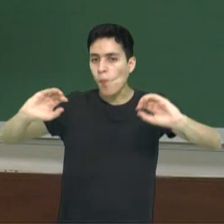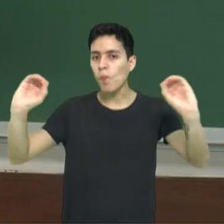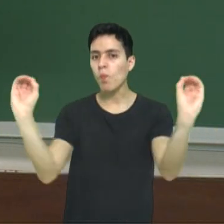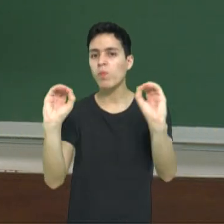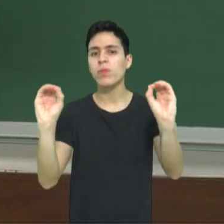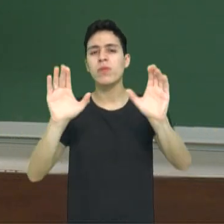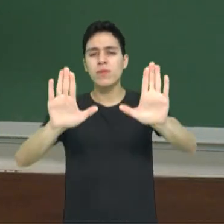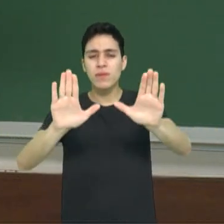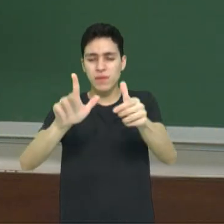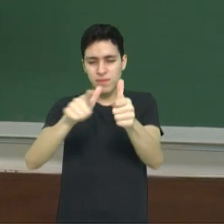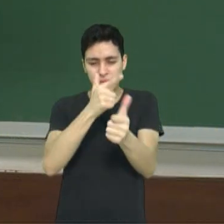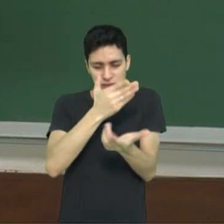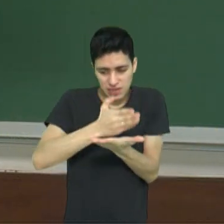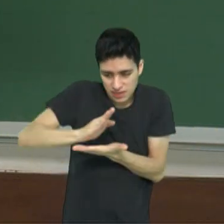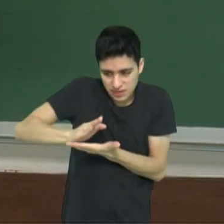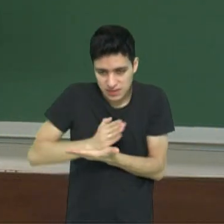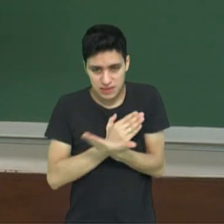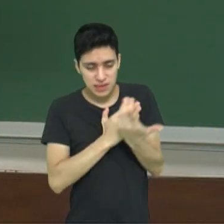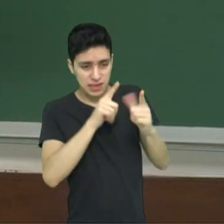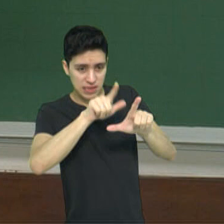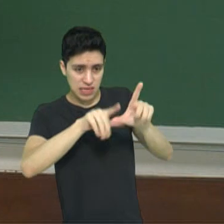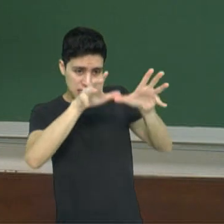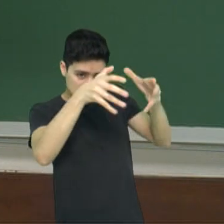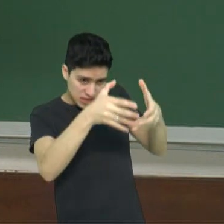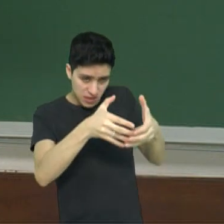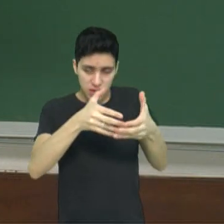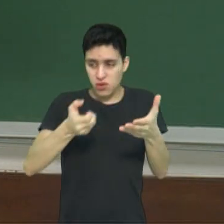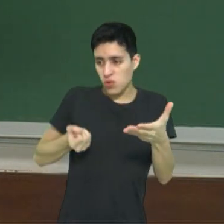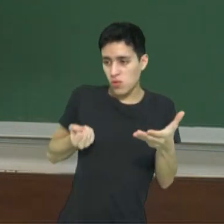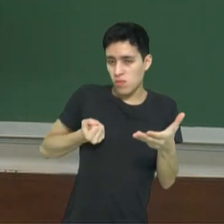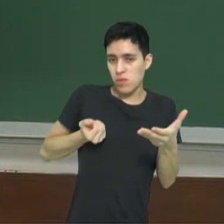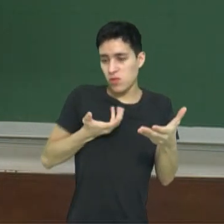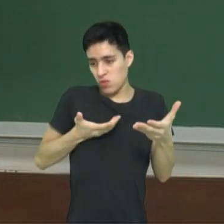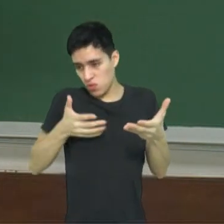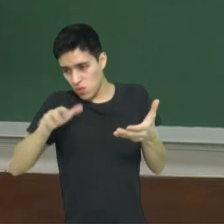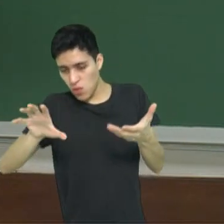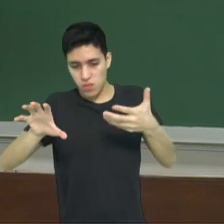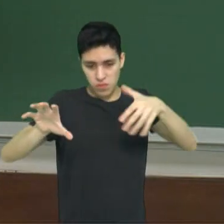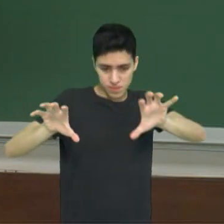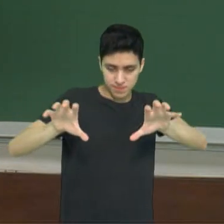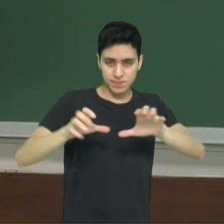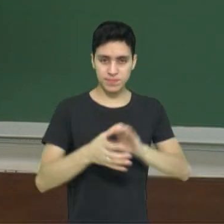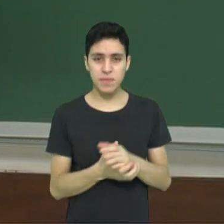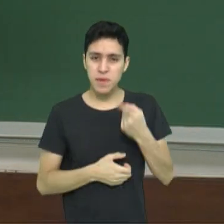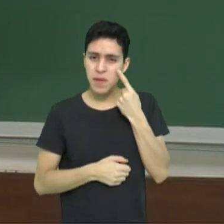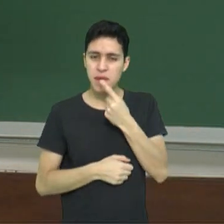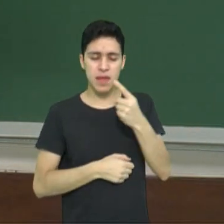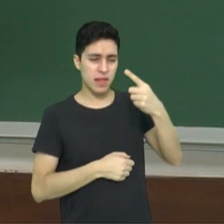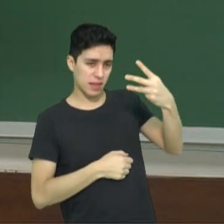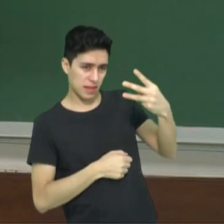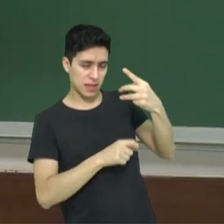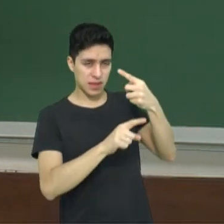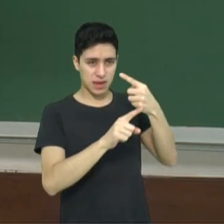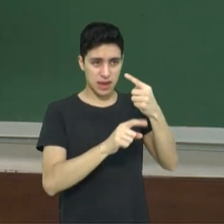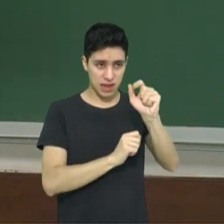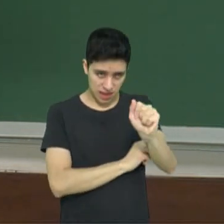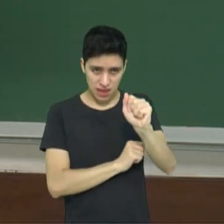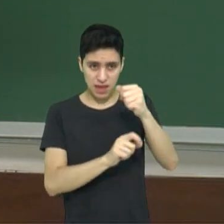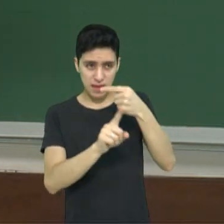aquela separação, certo? Letra para um lado, número para o outro. Então, eu tenho 3A mais